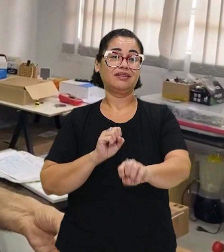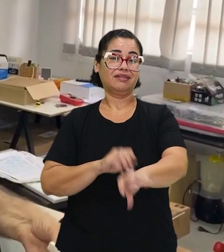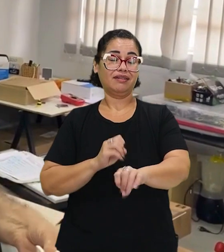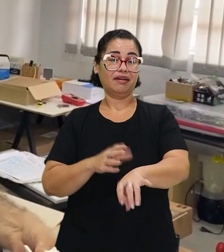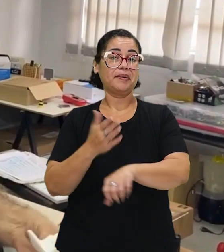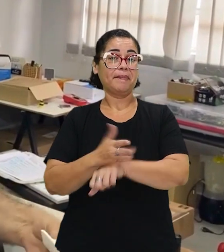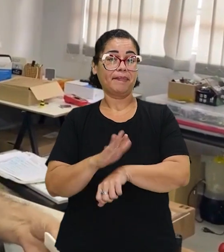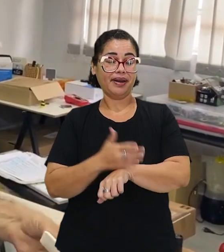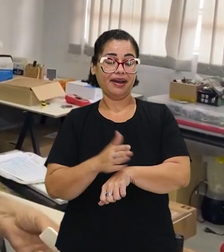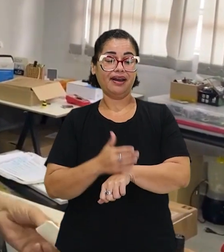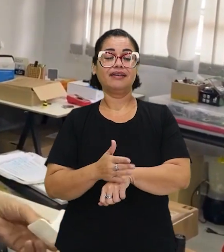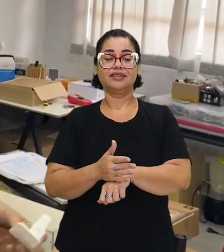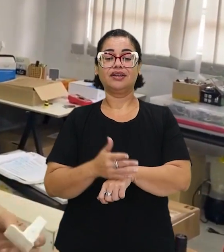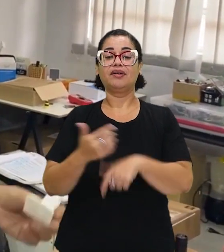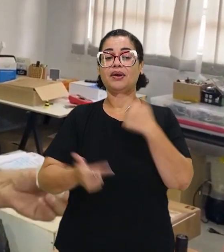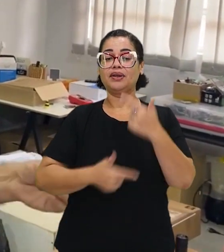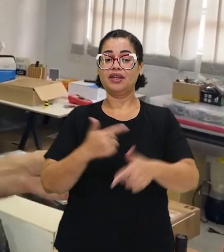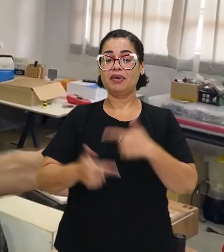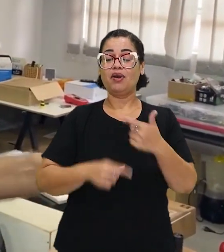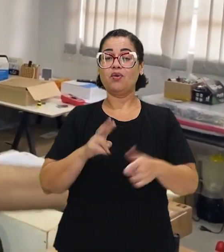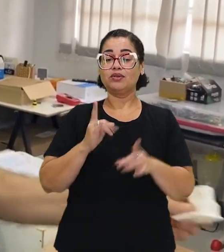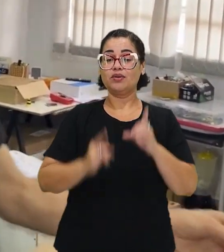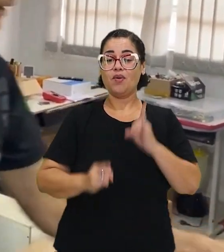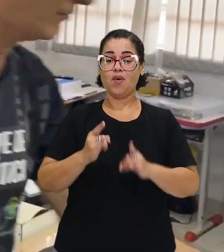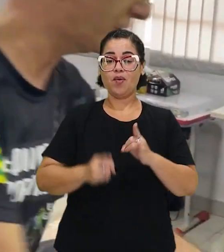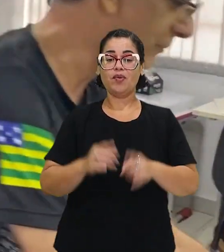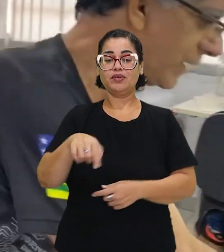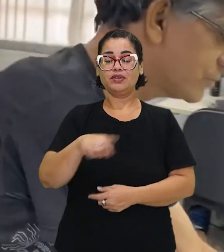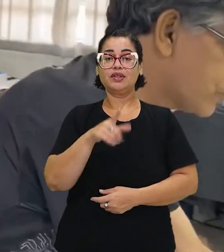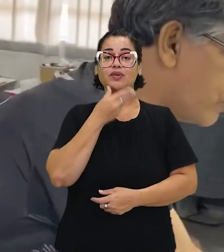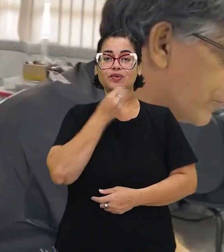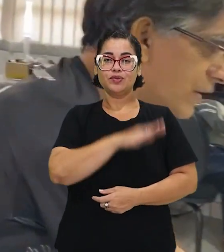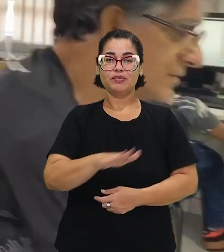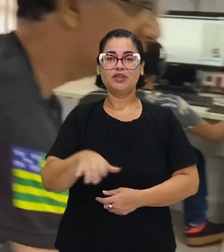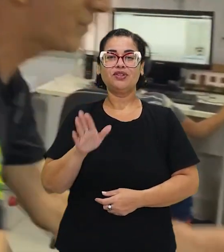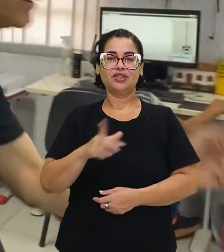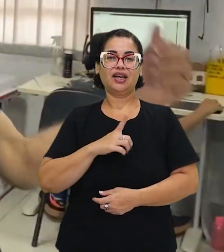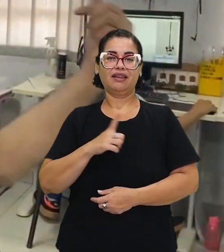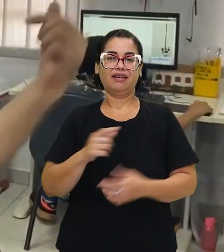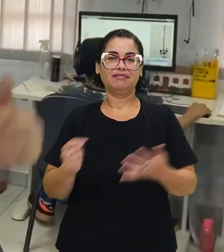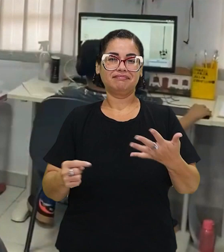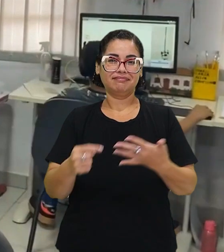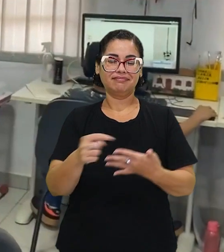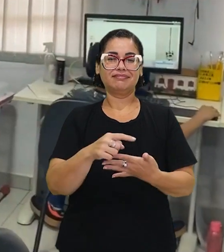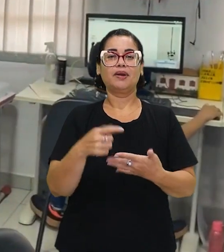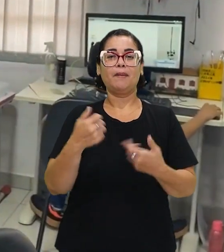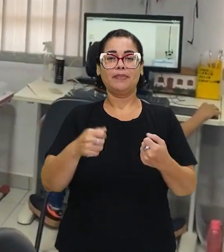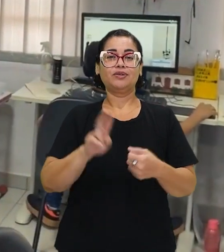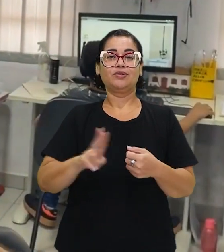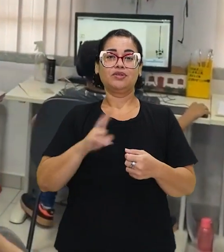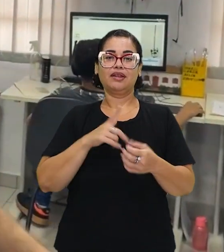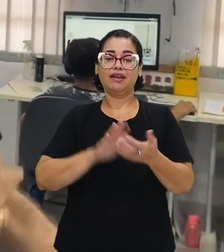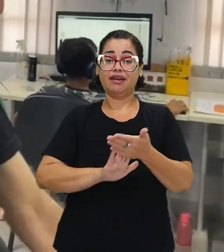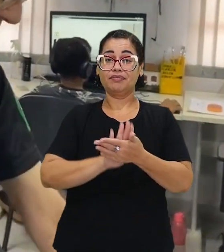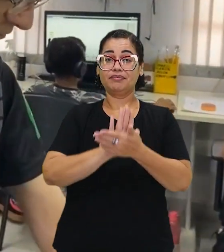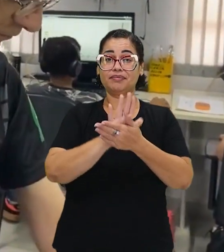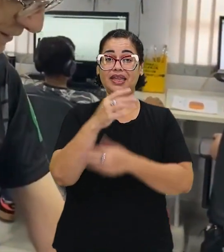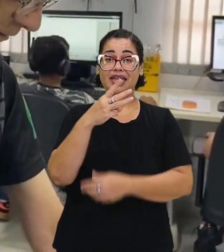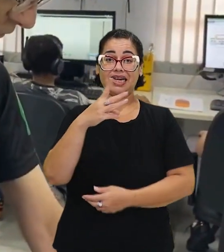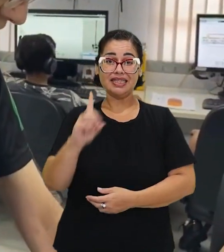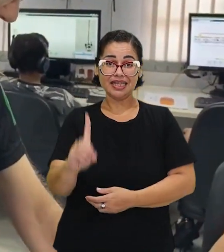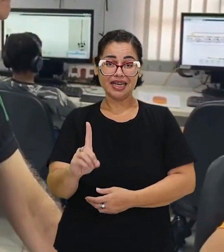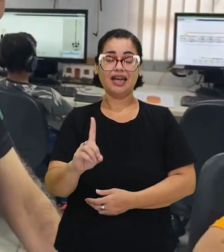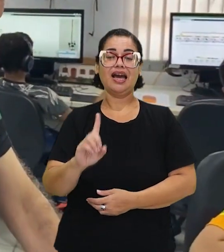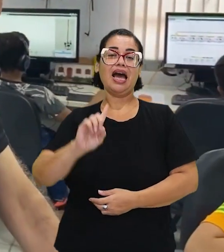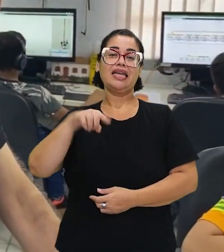prática, trabalhando com o robô Otto, que no caso os meninos já vão estar pegando os componentes que a impressora 3D imprimiu, e em seguida eles vão